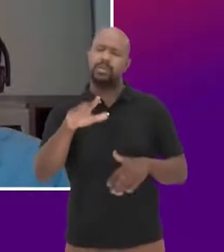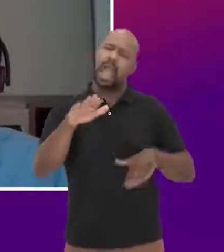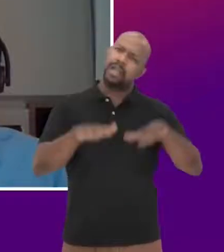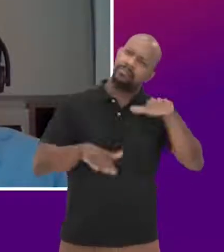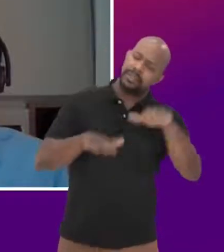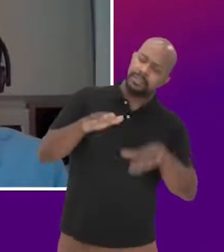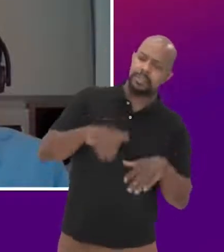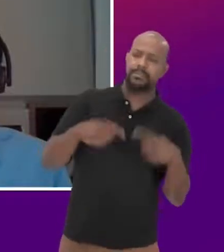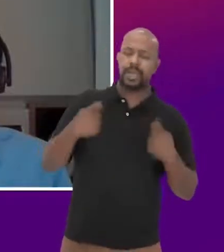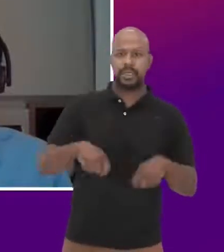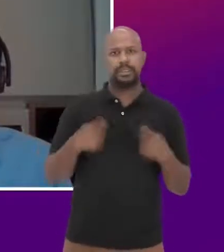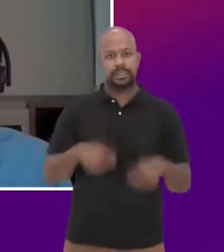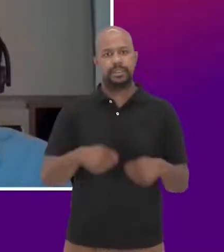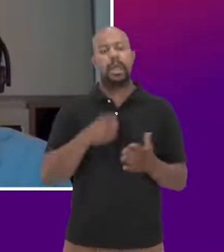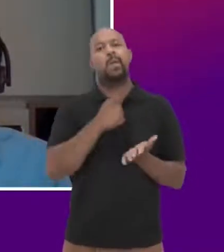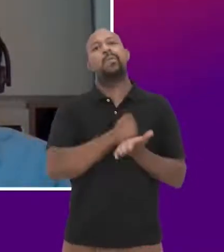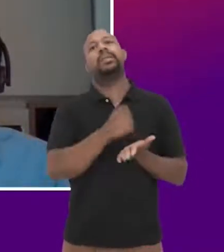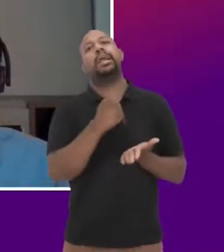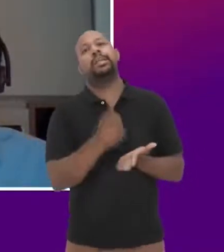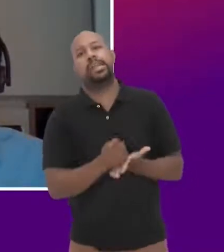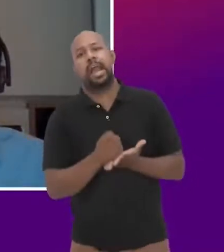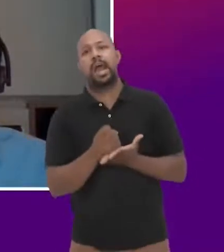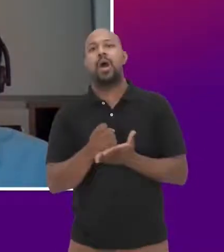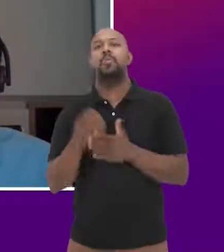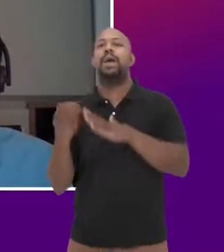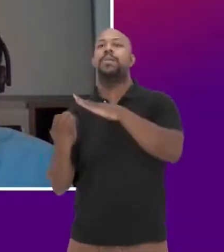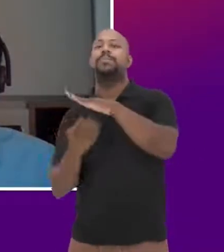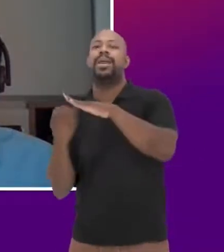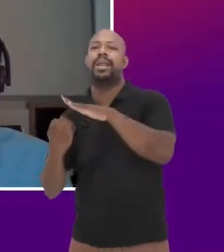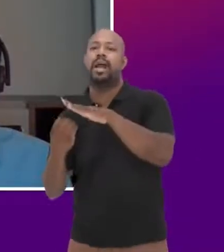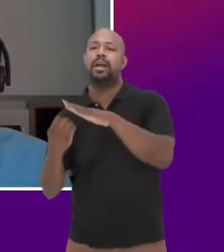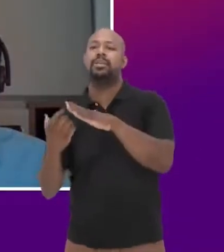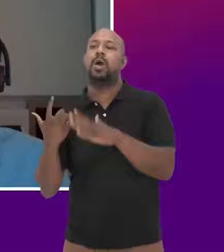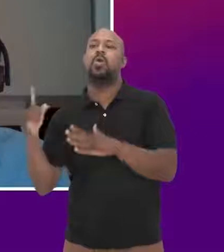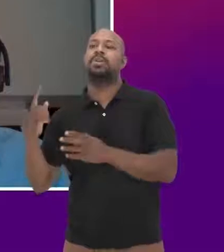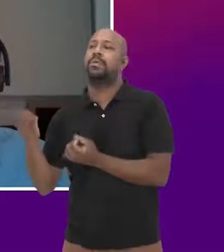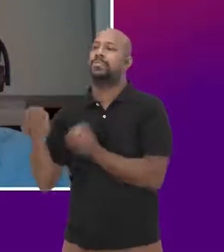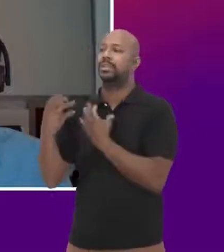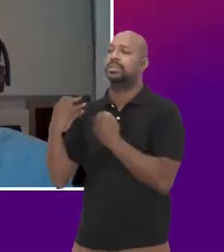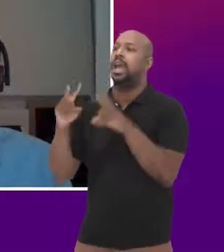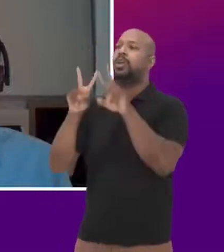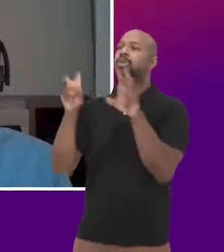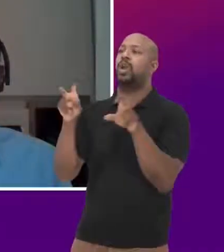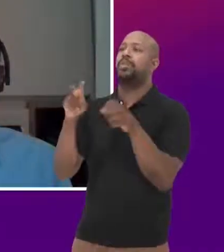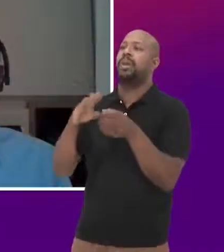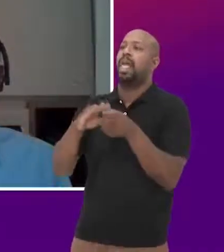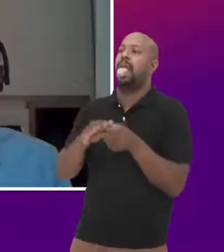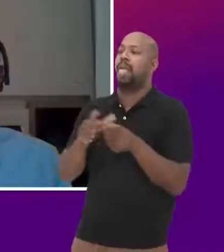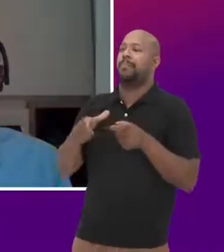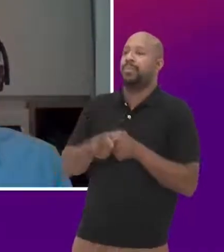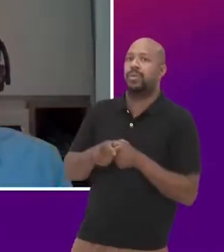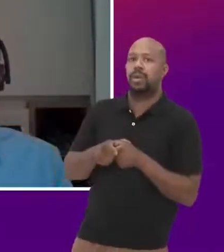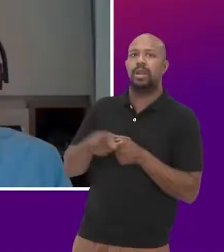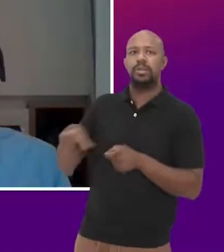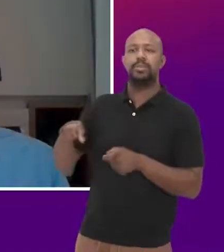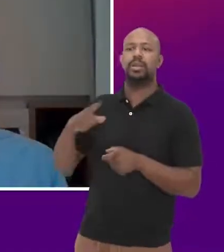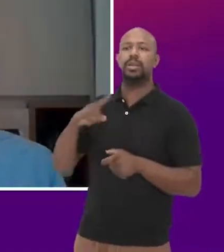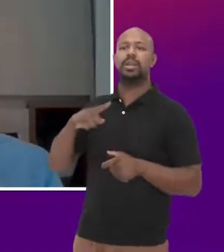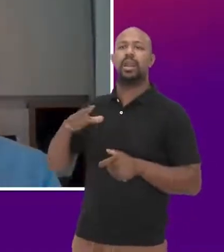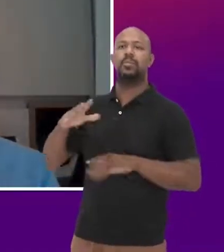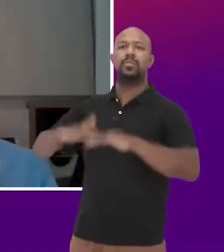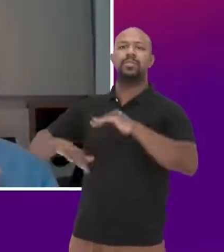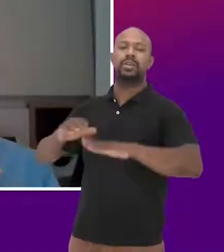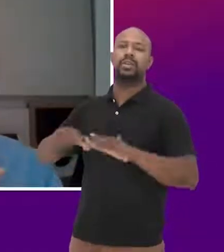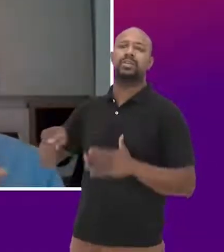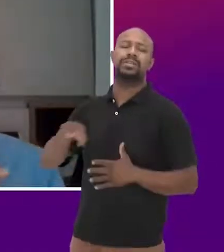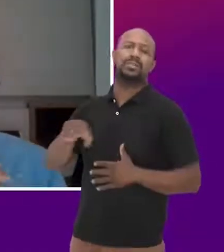quando precisa contratar um grupo para lhe ensinar sobre minorias, é porque é uma empresa que tem profissionais que não